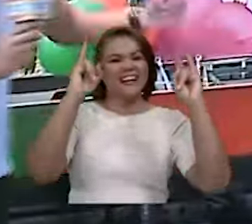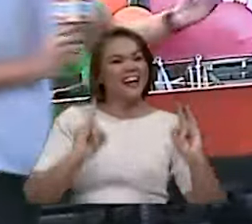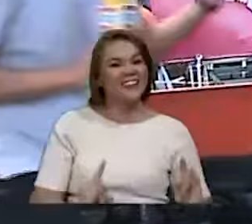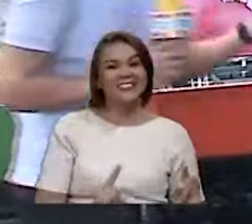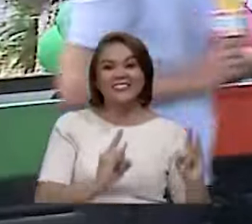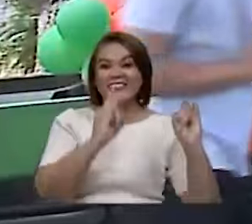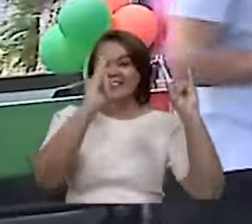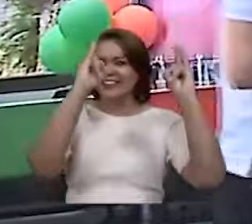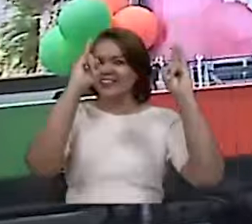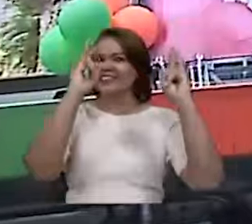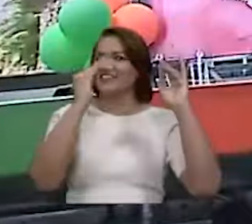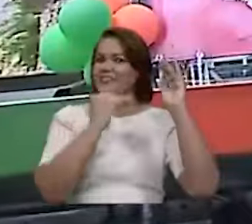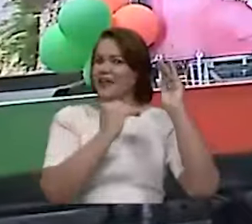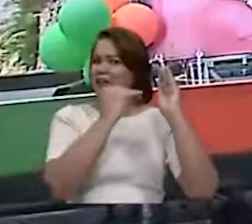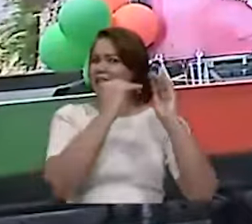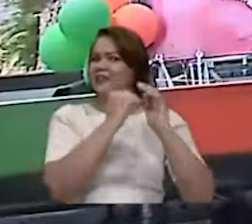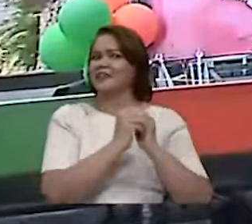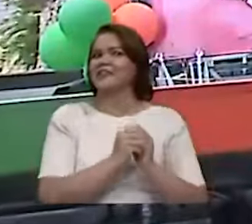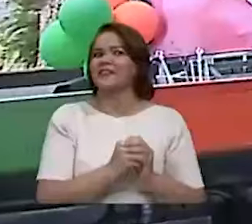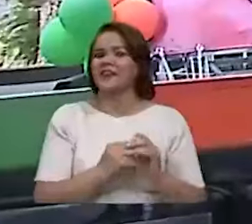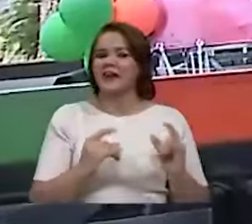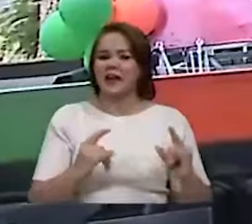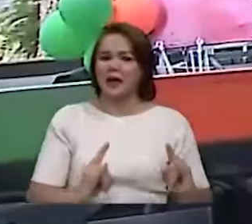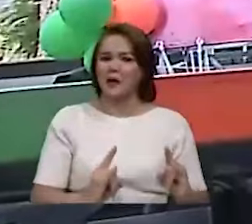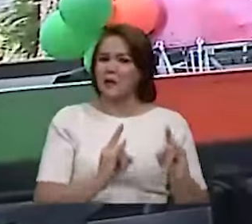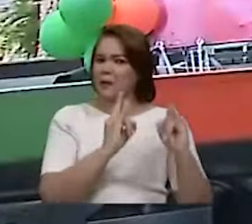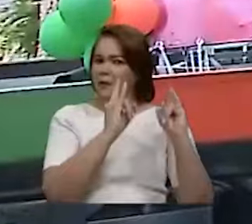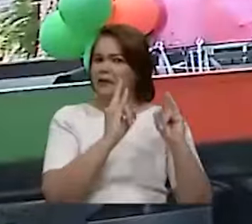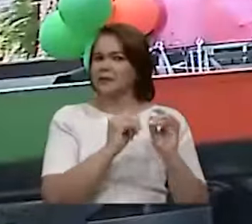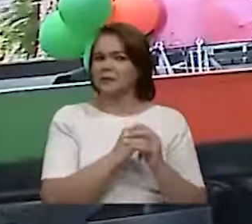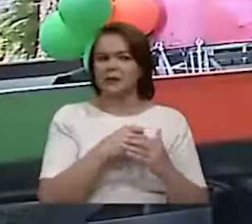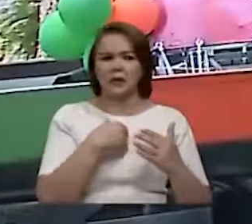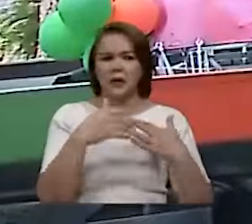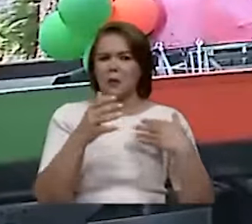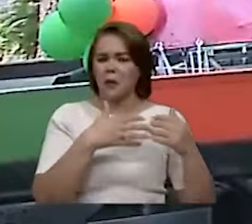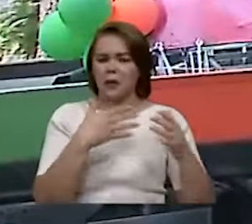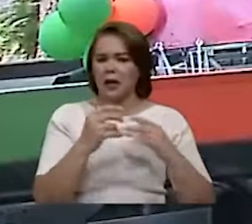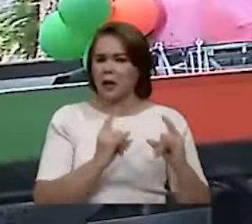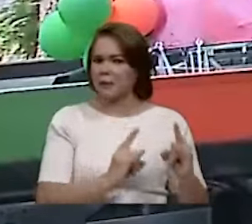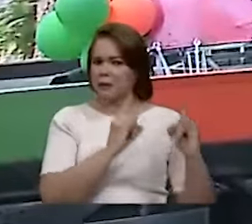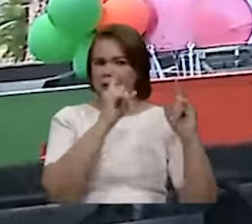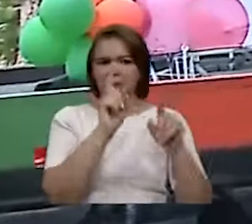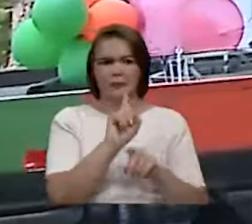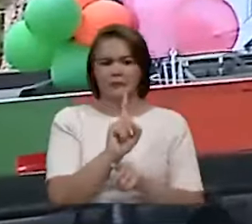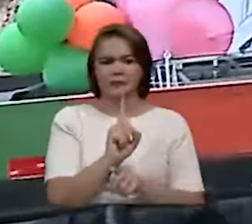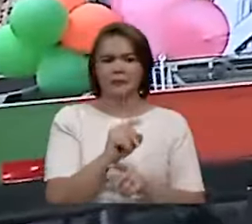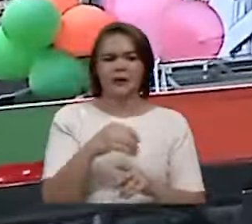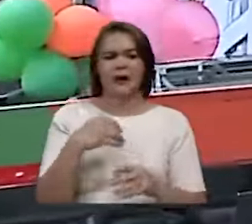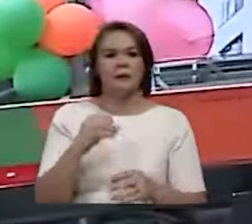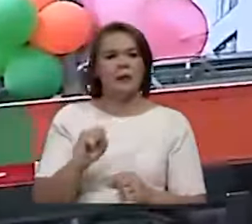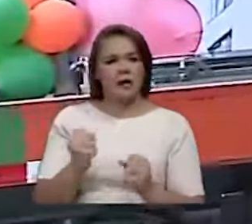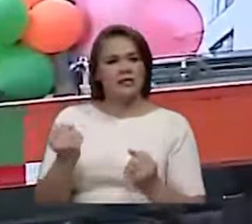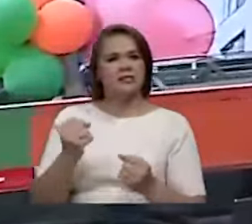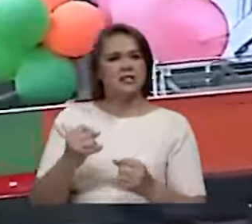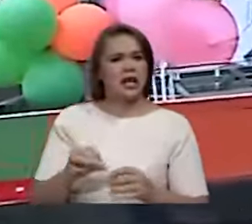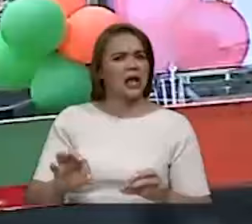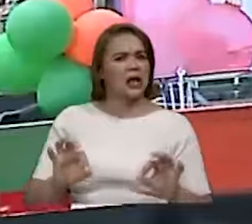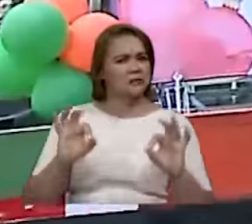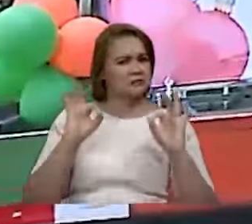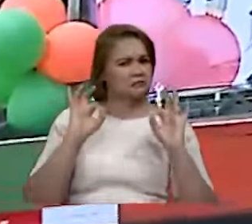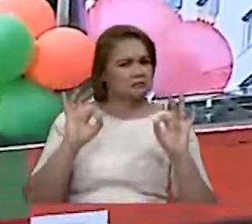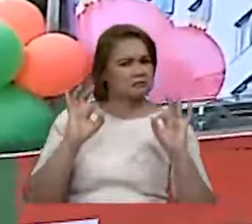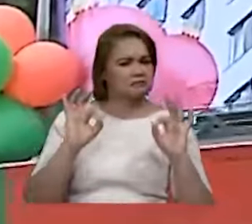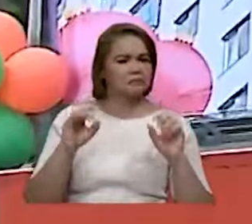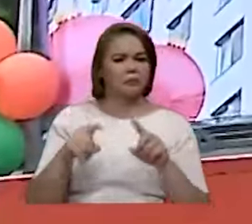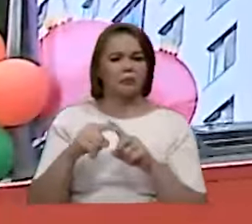um apartamento. Mas assim, é um apartamento, não é qualquer apartamento. É um super apartamento. Sabe por quê? Porque é um apartamento no